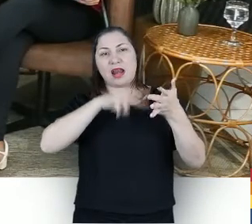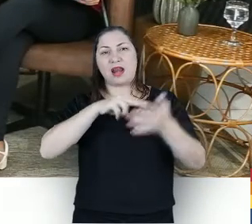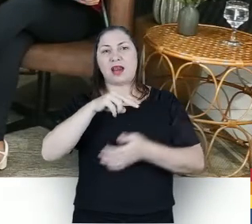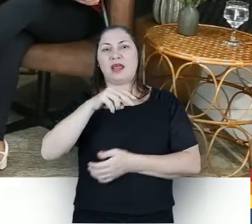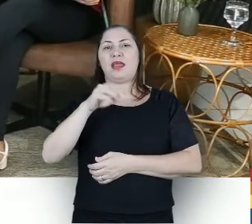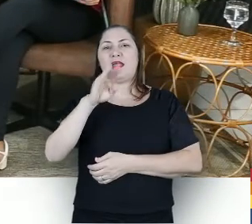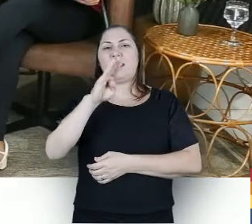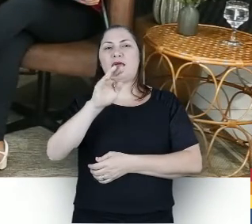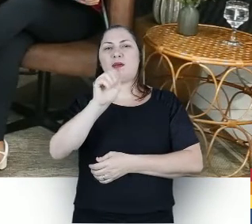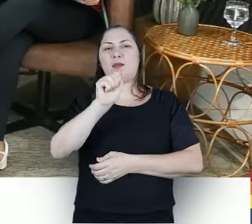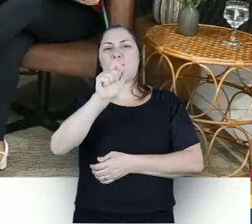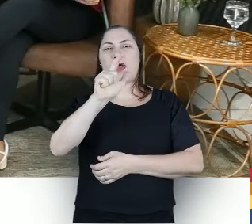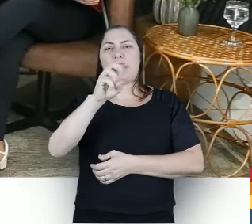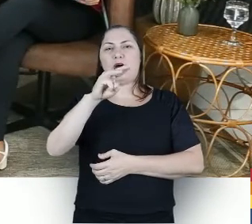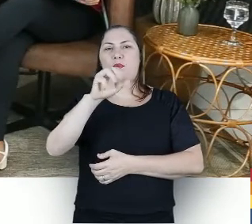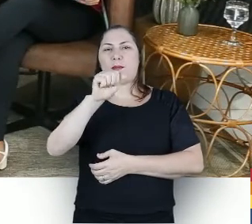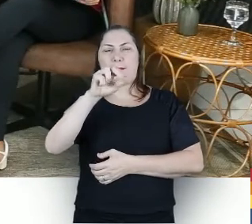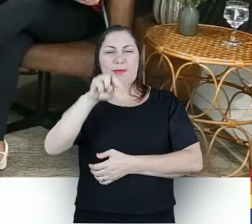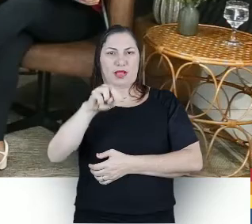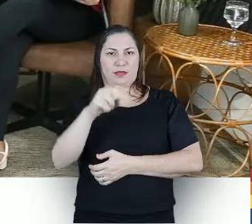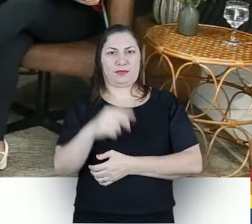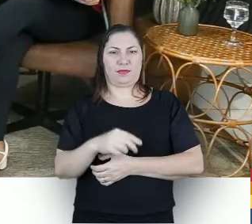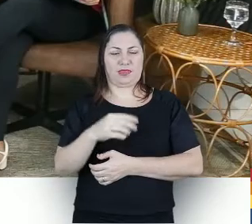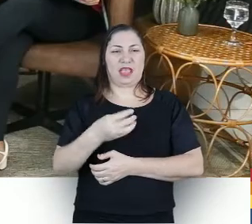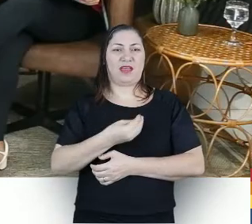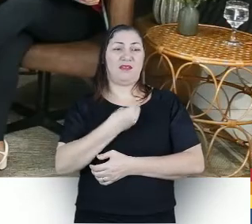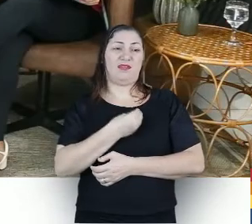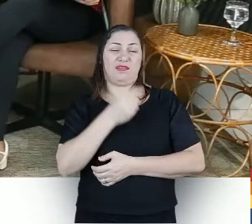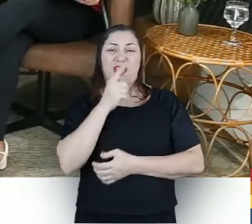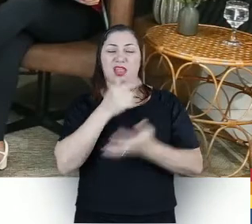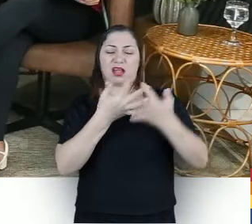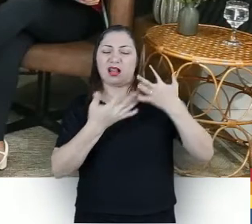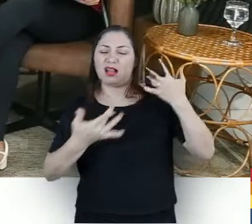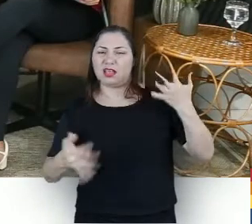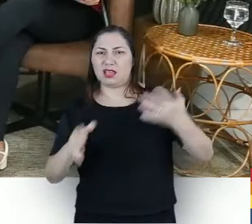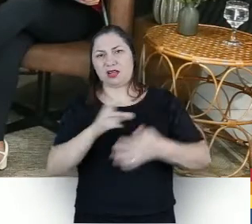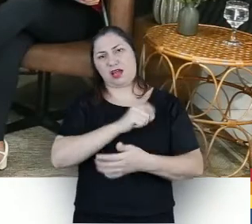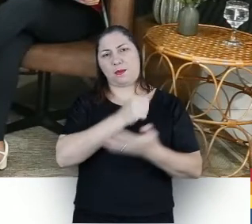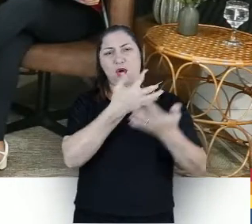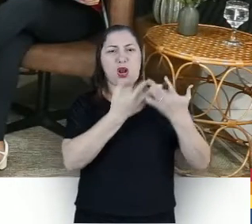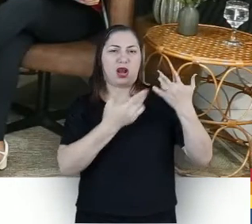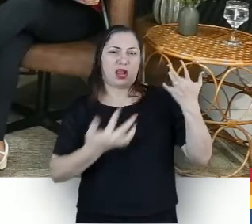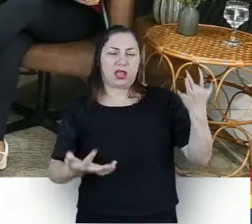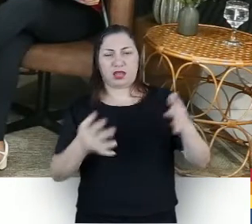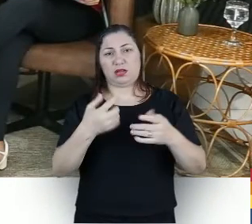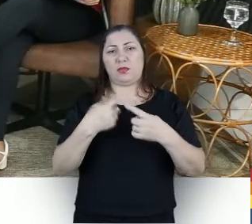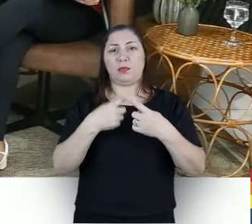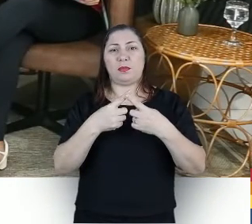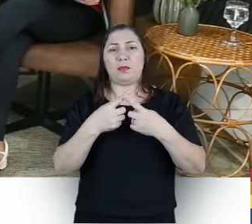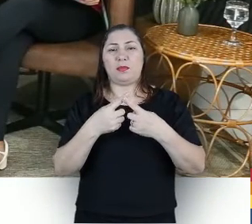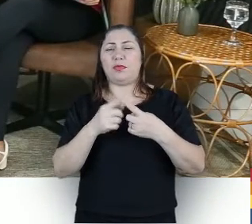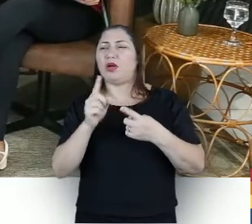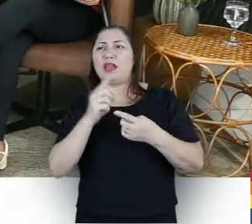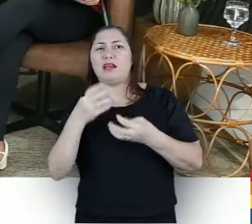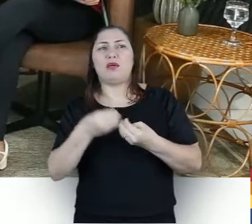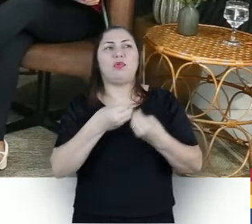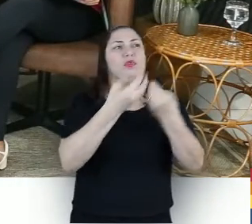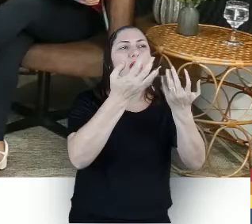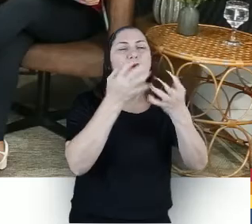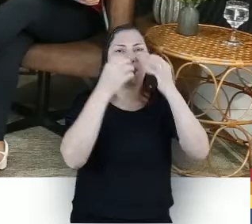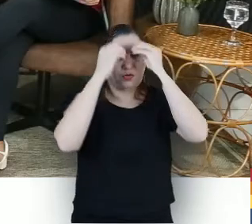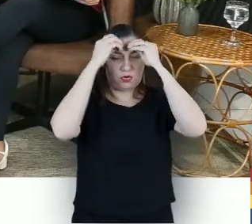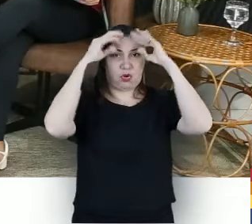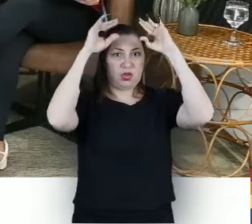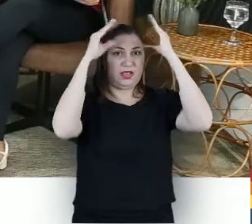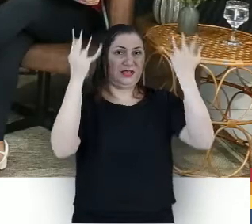determinado assunto, determinada pauta, determinado conteúdo, por que não aprofundar? Né? Vou dar um exemplo. Eu gosto muito das